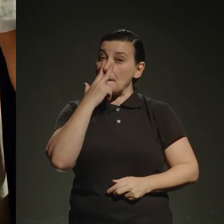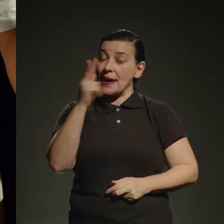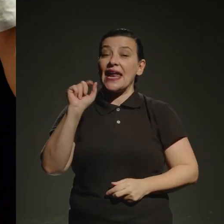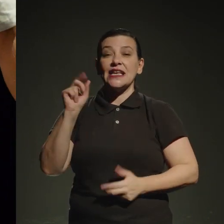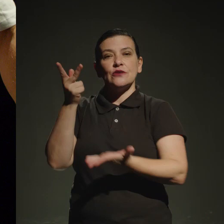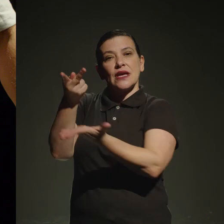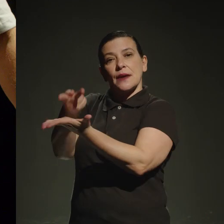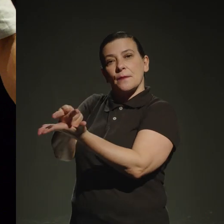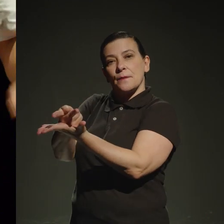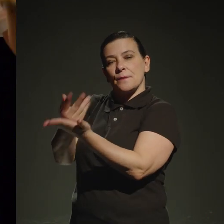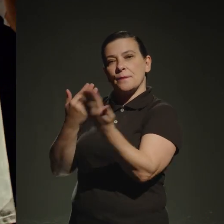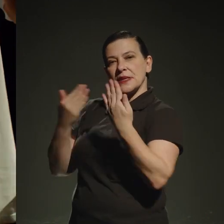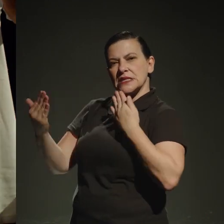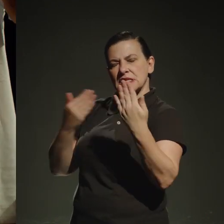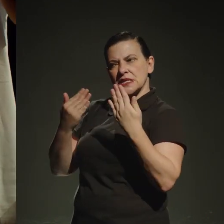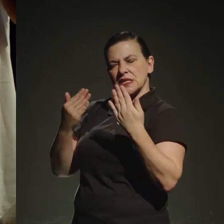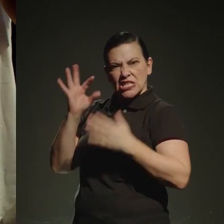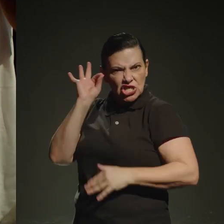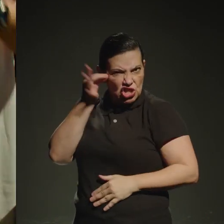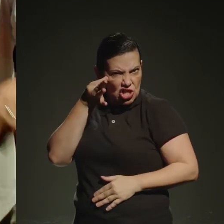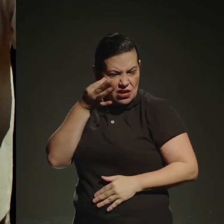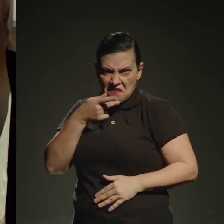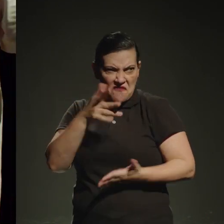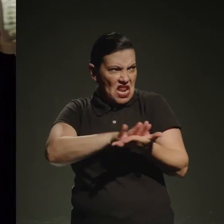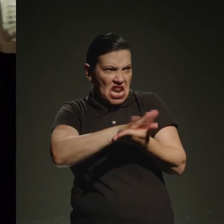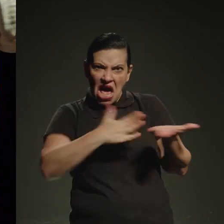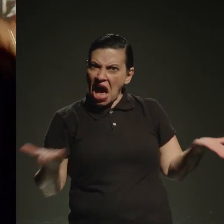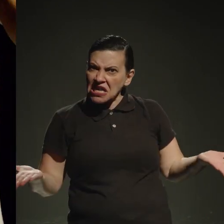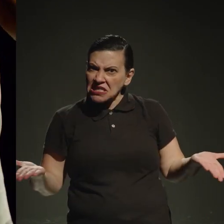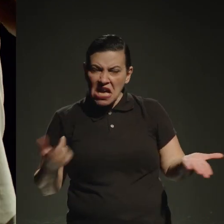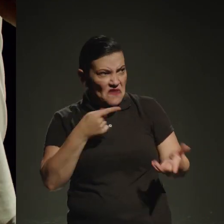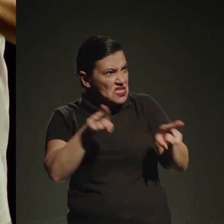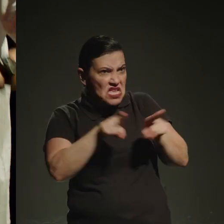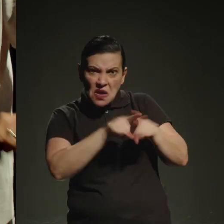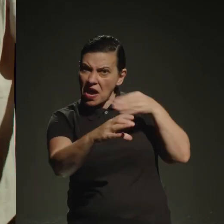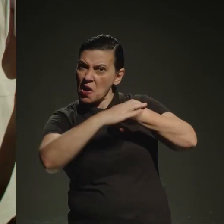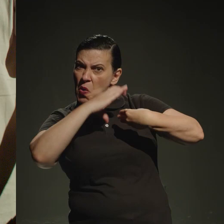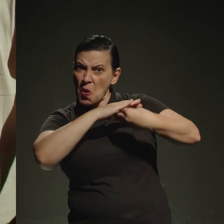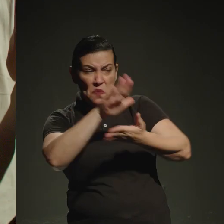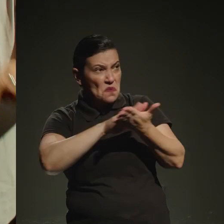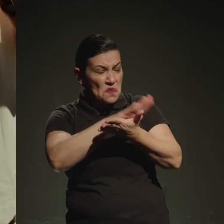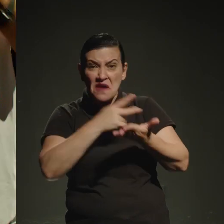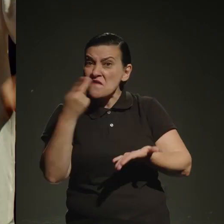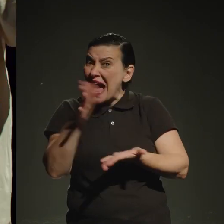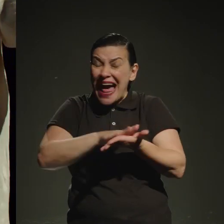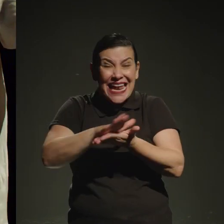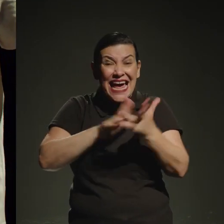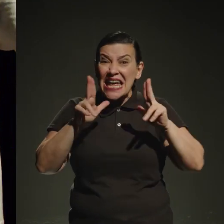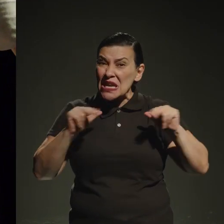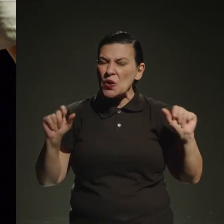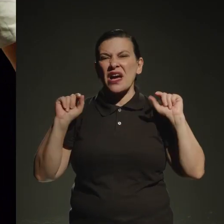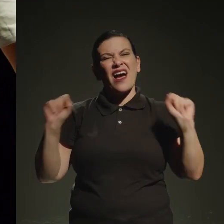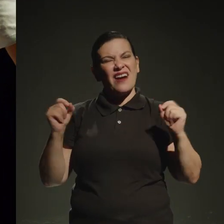Mas eu hoje quase nem disse nada. Nem você. Aliás, você nunca diz nada. Análise é